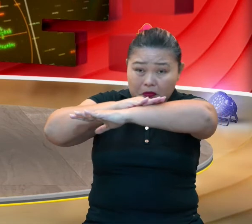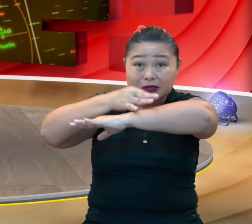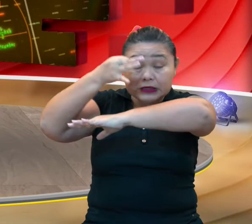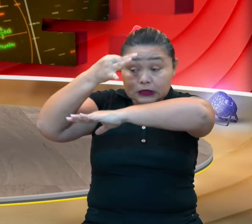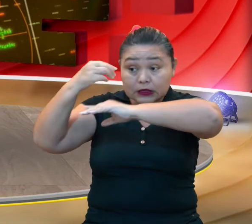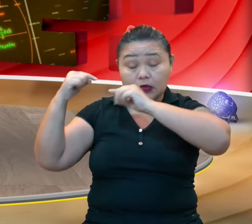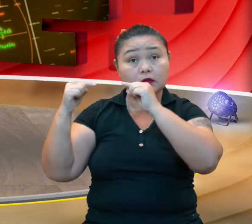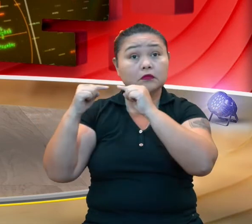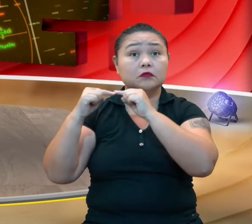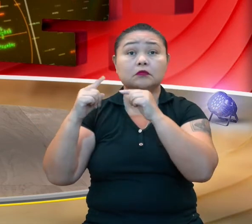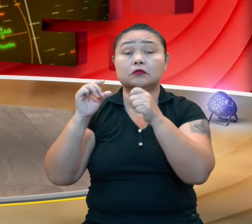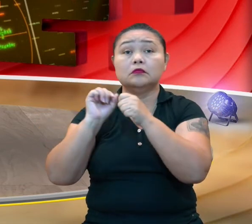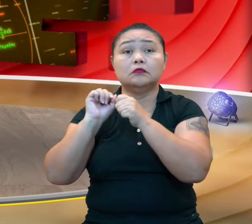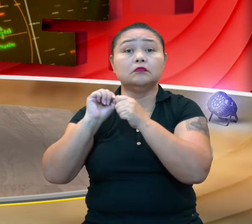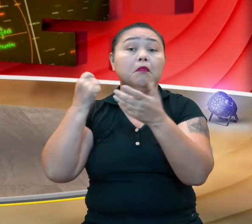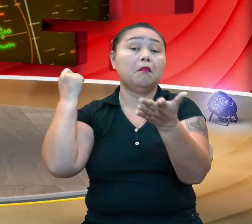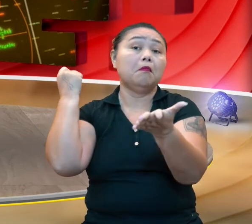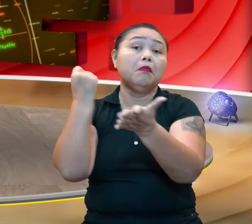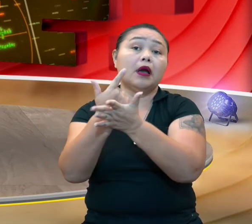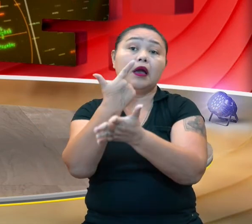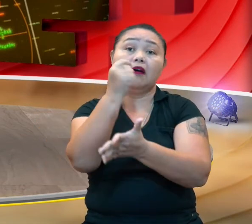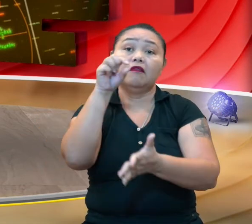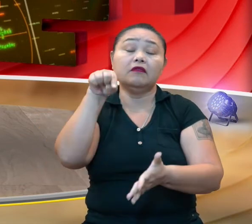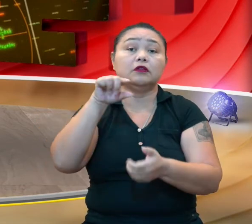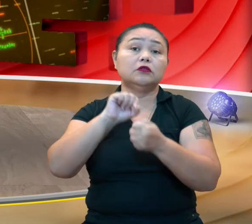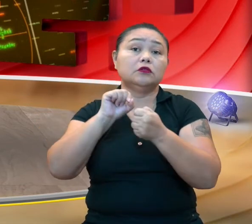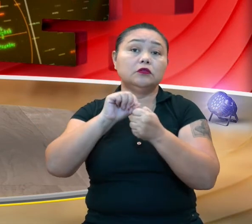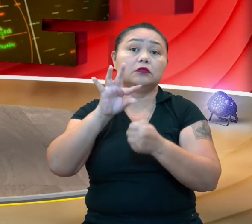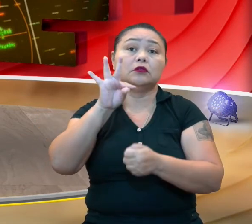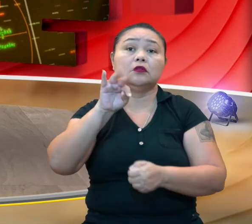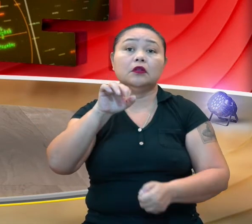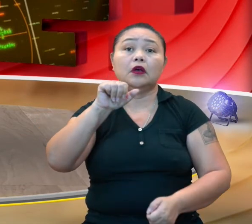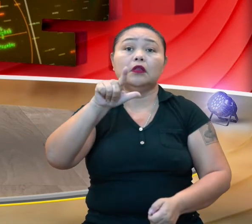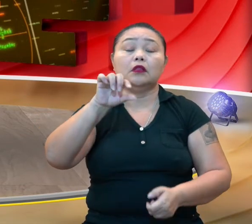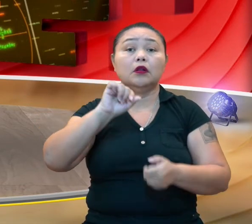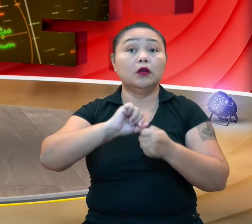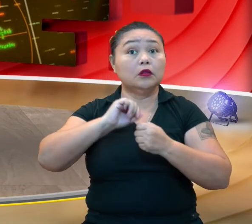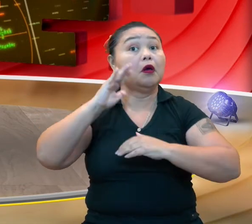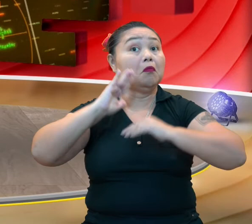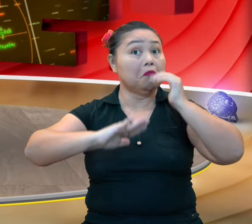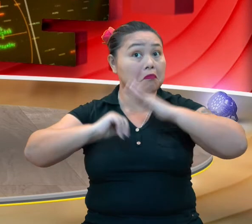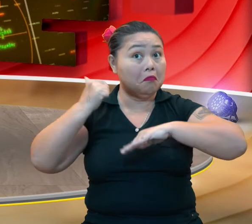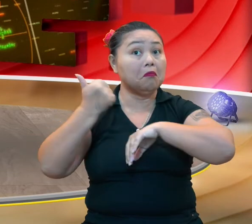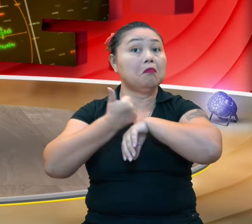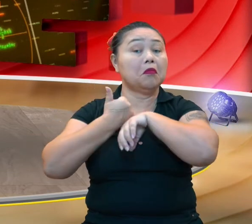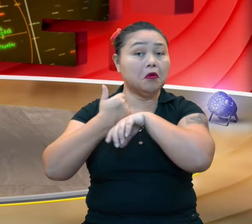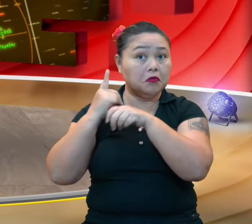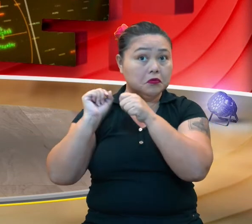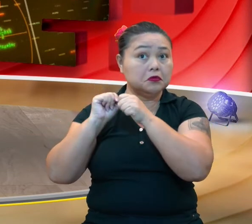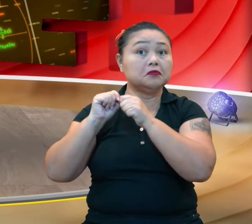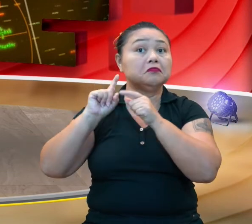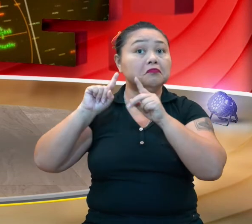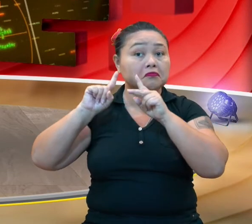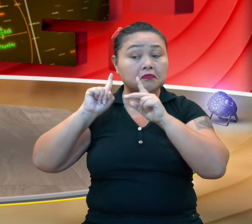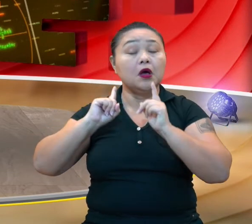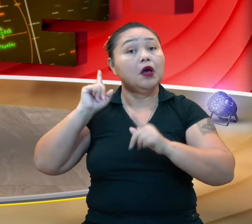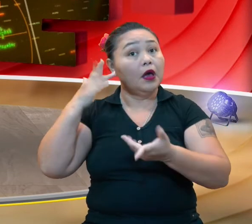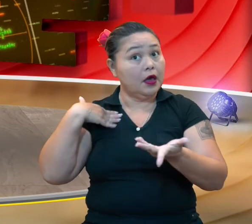fazeria sentido pagar 20 mil no teodolito profissional. Ah, sim. Que é o preço em média hoje aqui é de 20 mil.